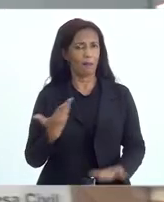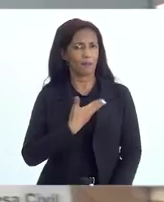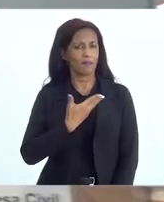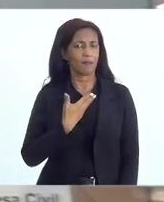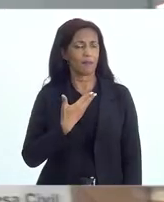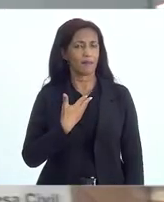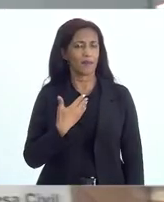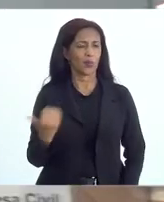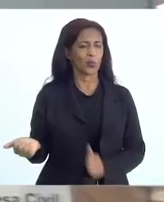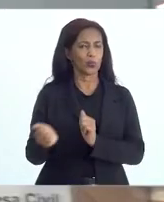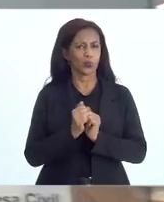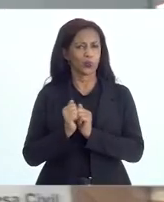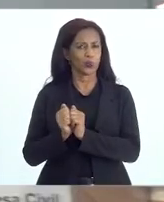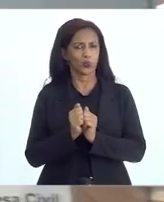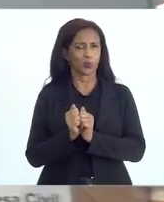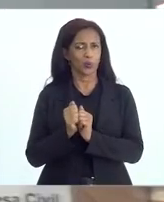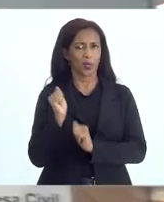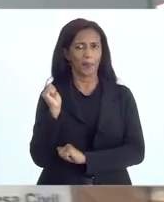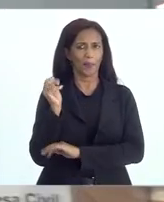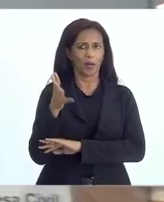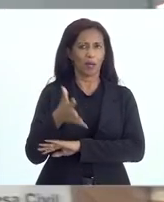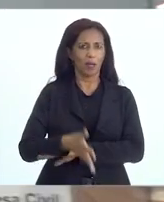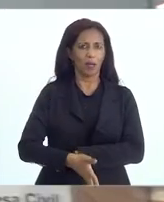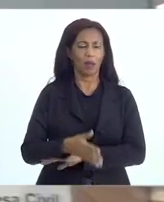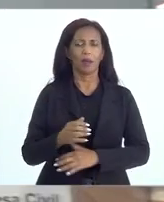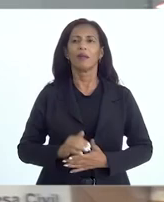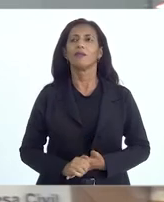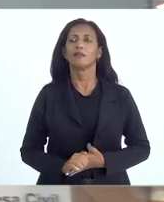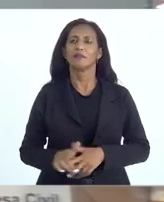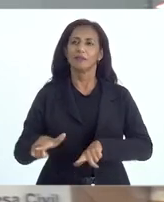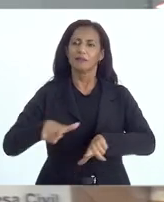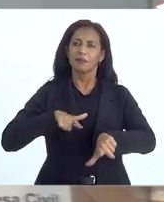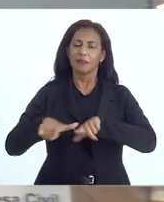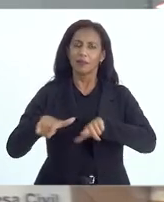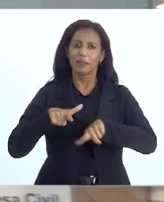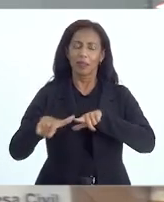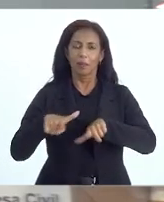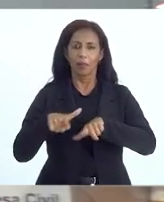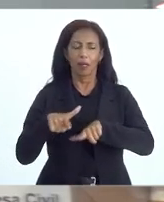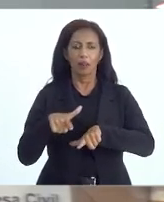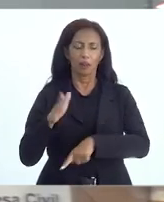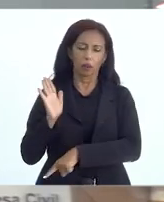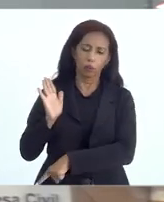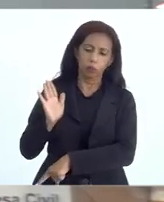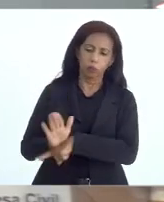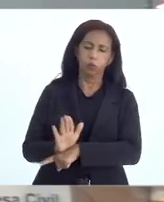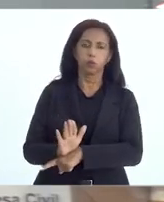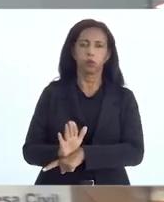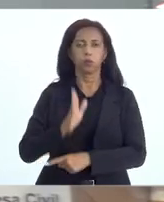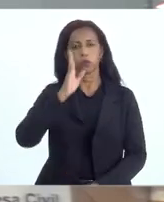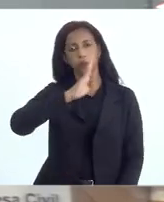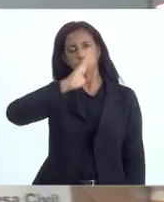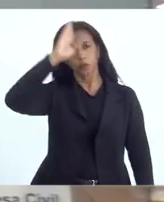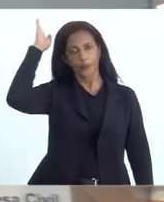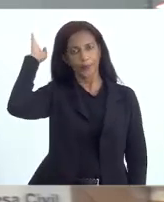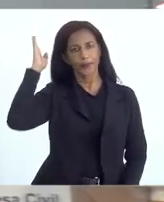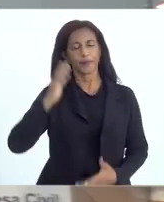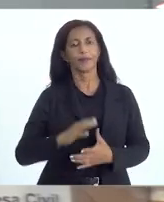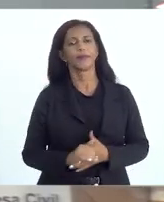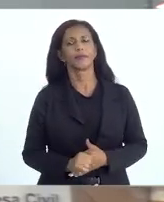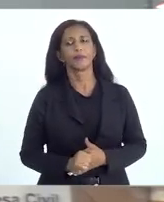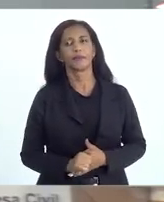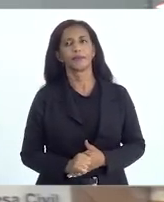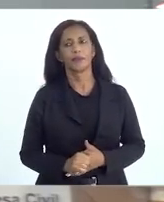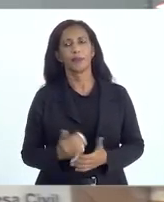e companheiro das madrugadas do trabalhando em prol do Corpo de Bombeiros